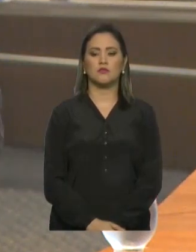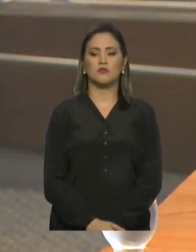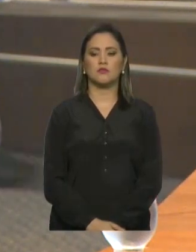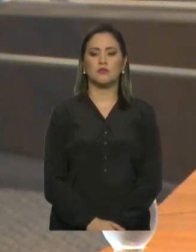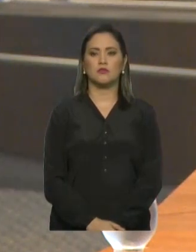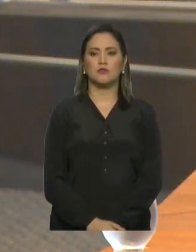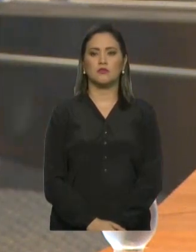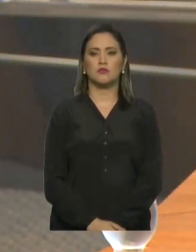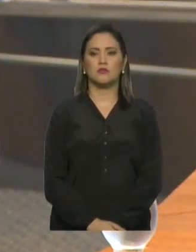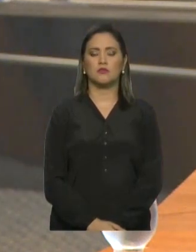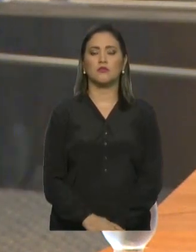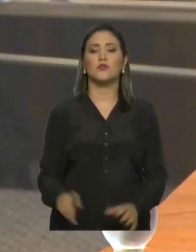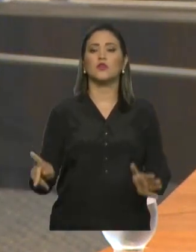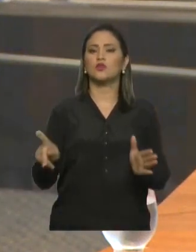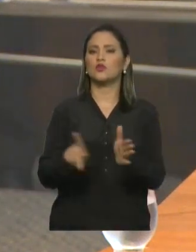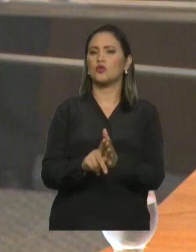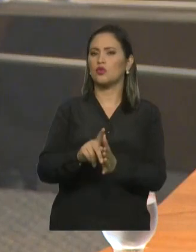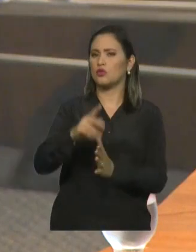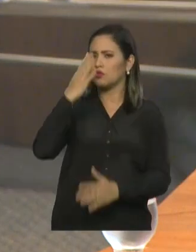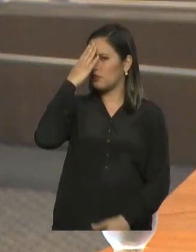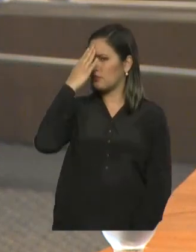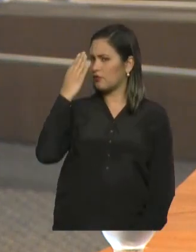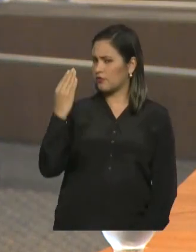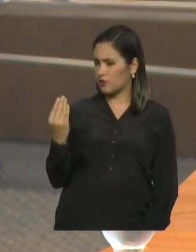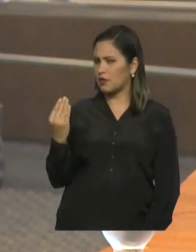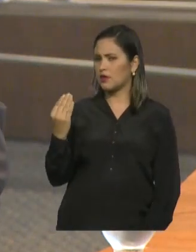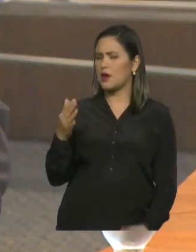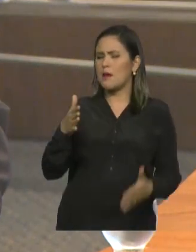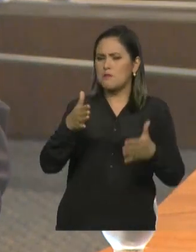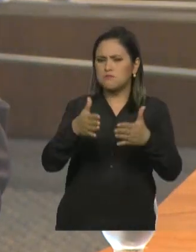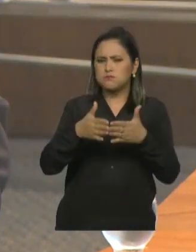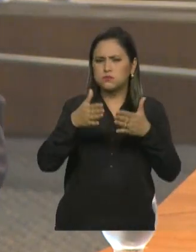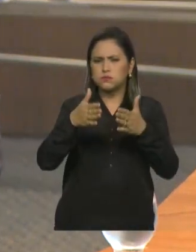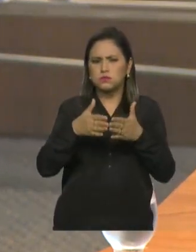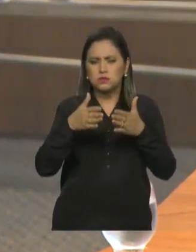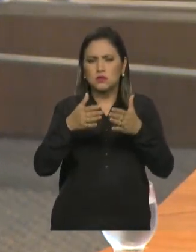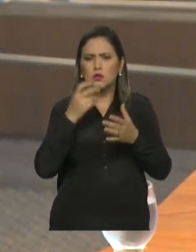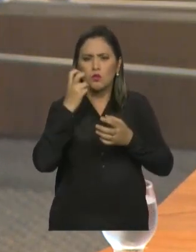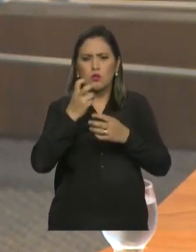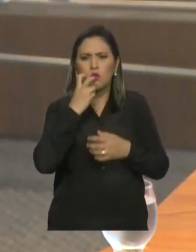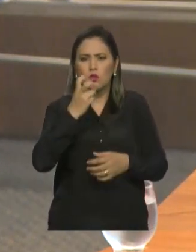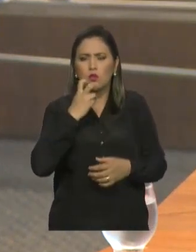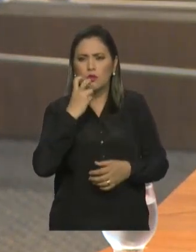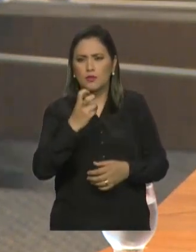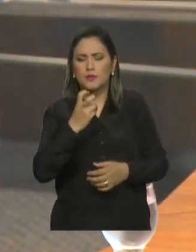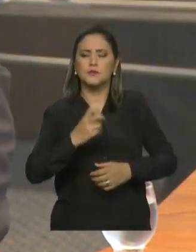donos de vans autônomos do transporte alternativo, eu